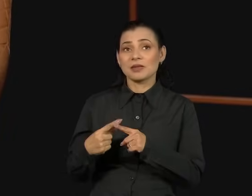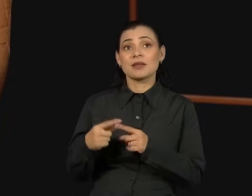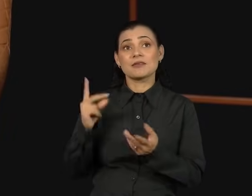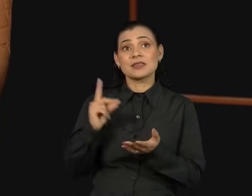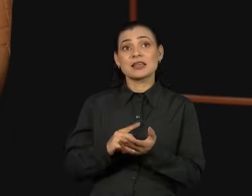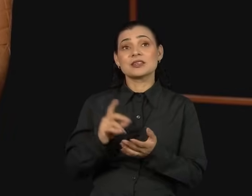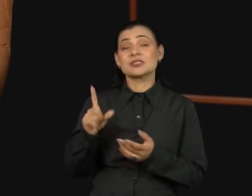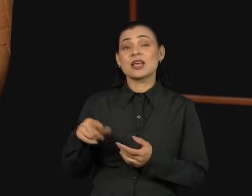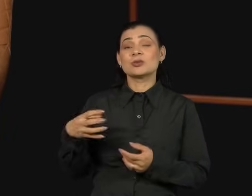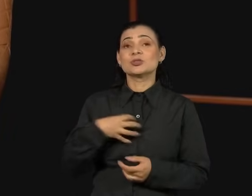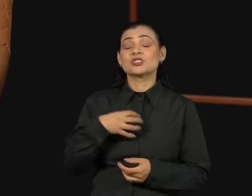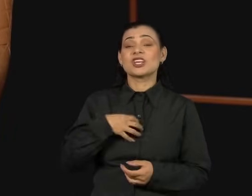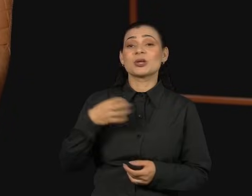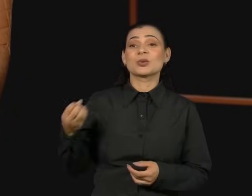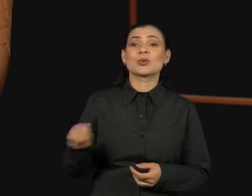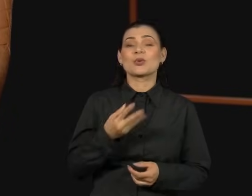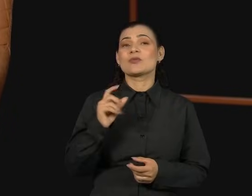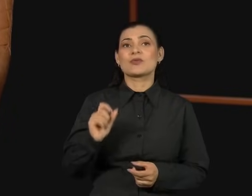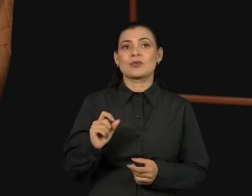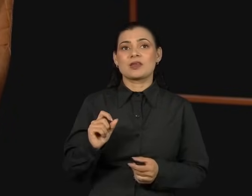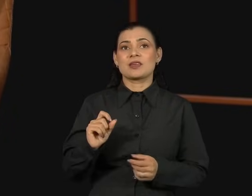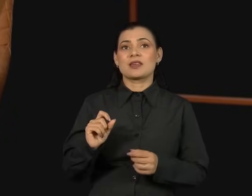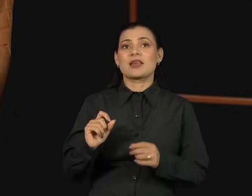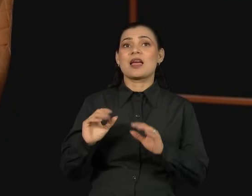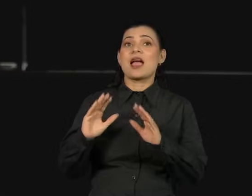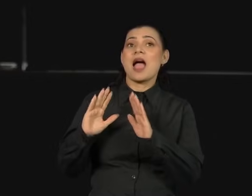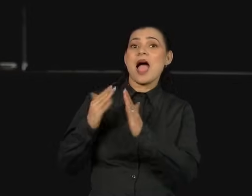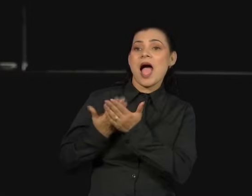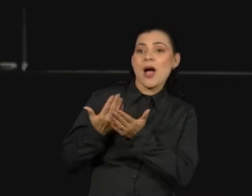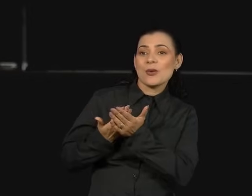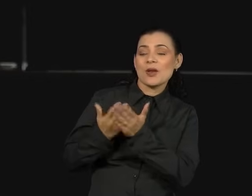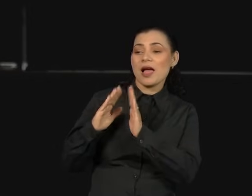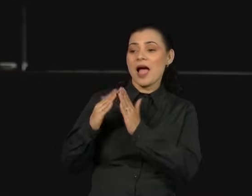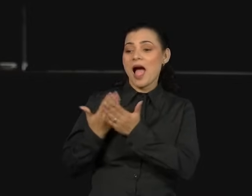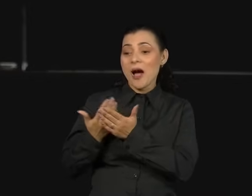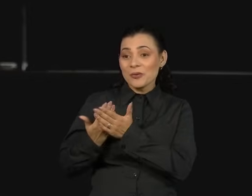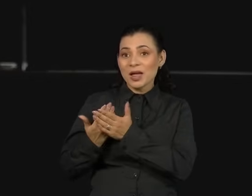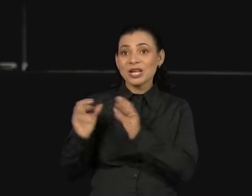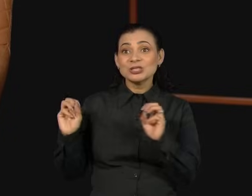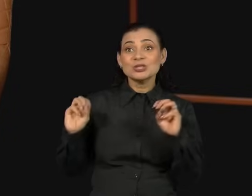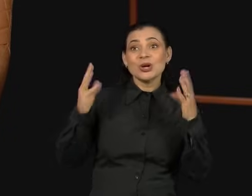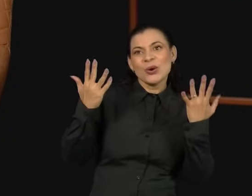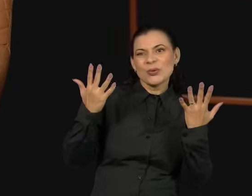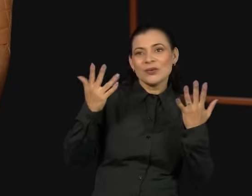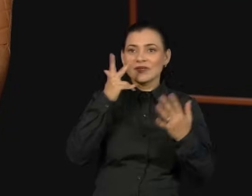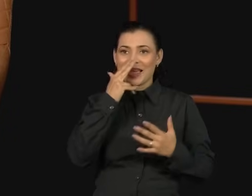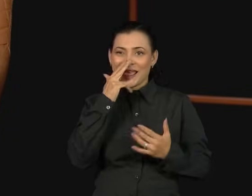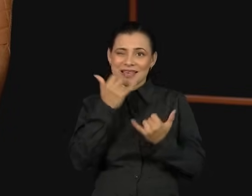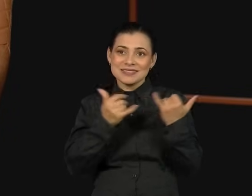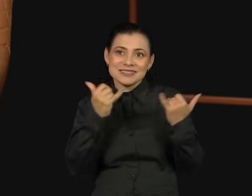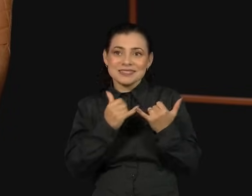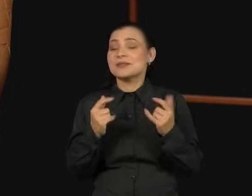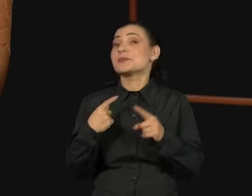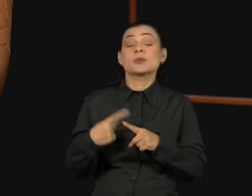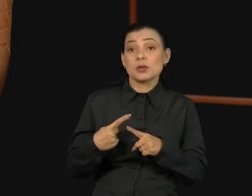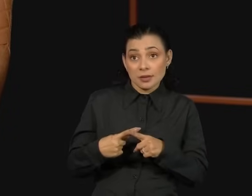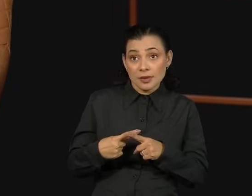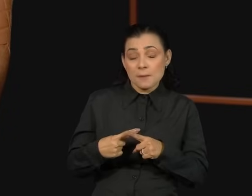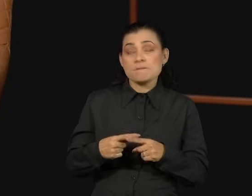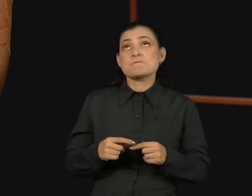gênero novo, que era o das aulas show, nesse sentido de